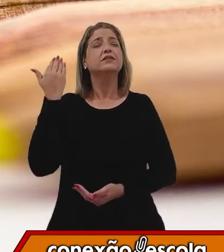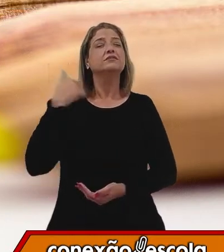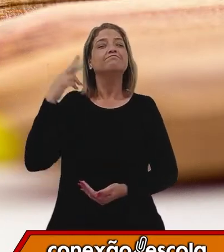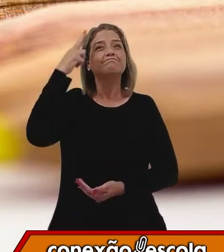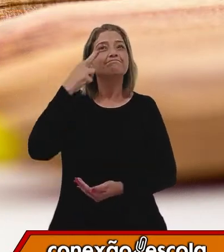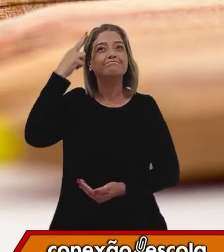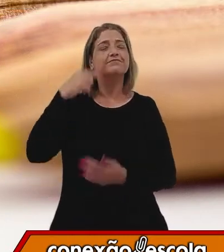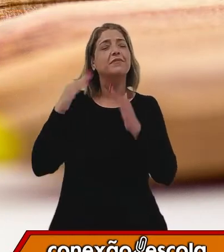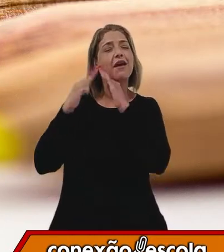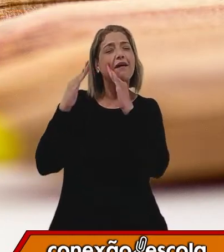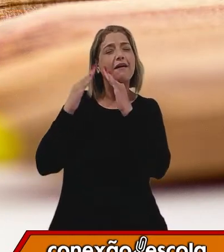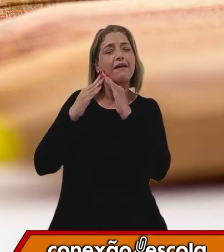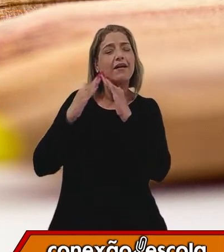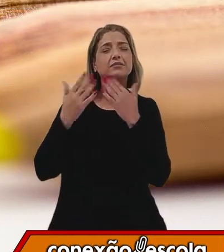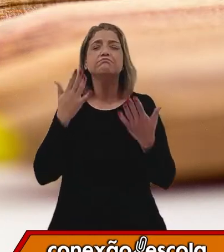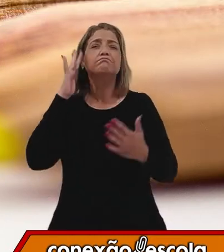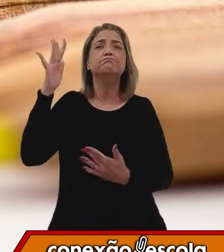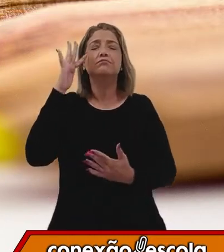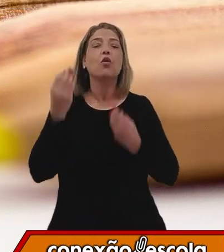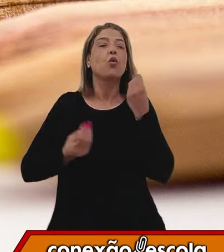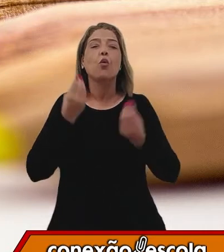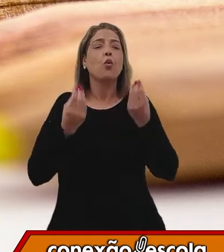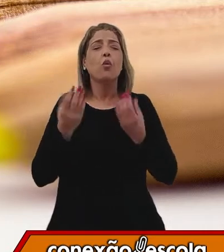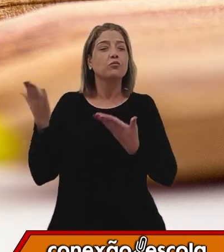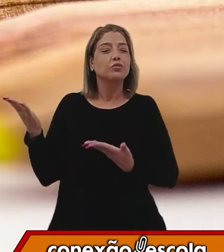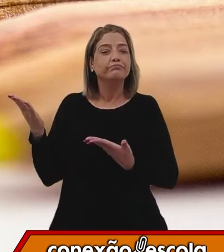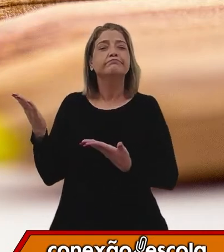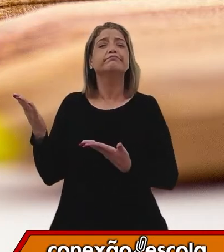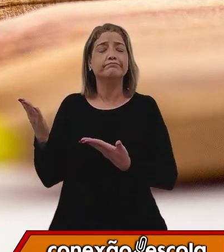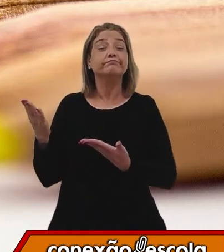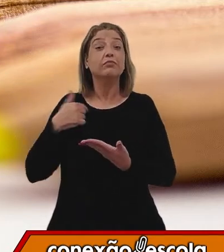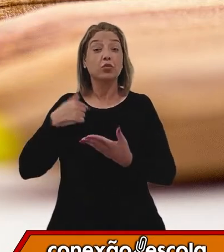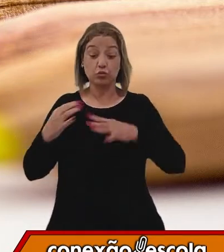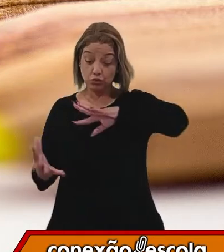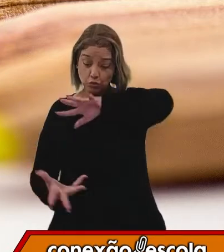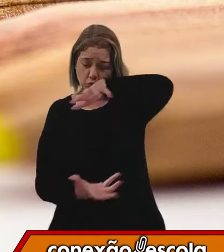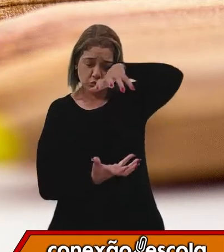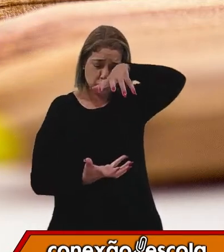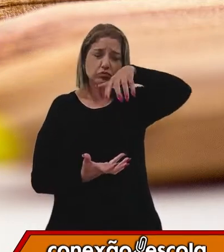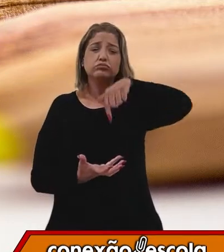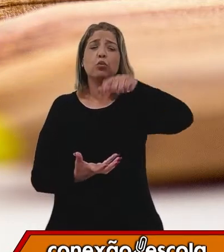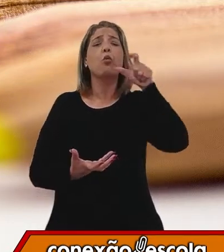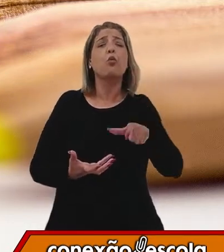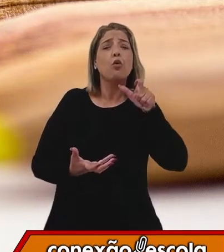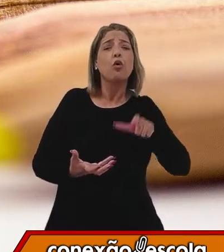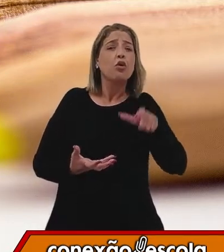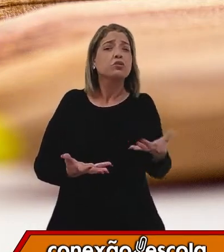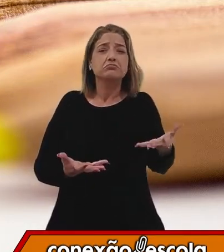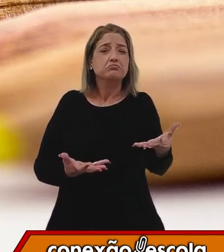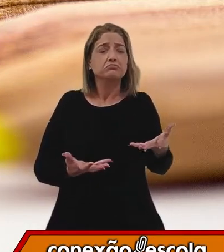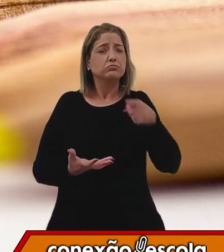estava em minha casa, reflexiva, pensando sobre o meu lugar no mundo. Você já teve